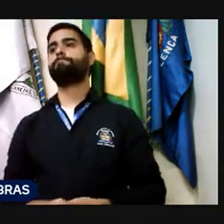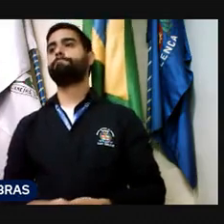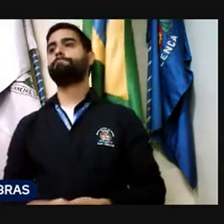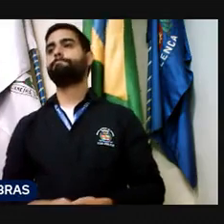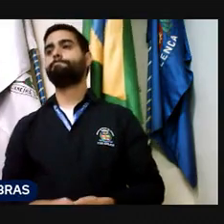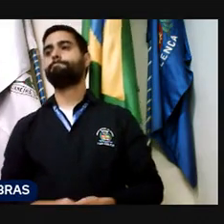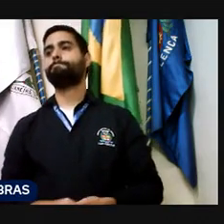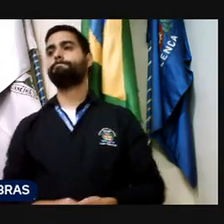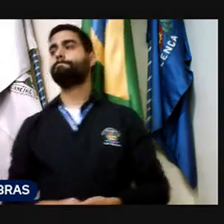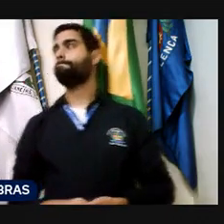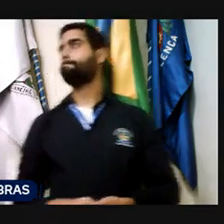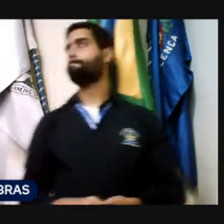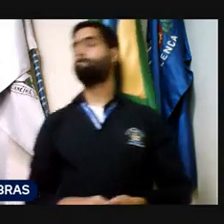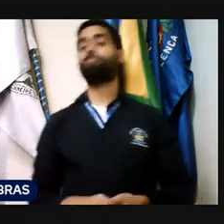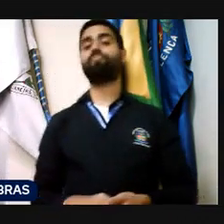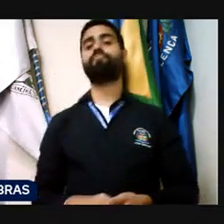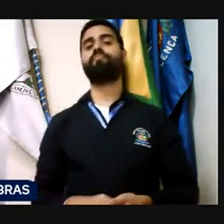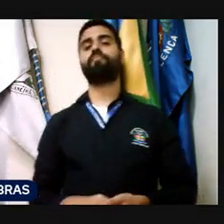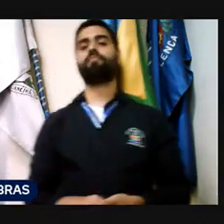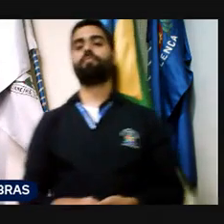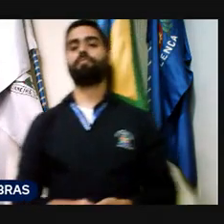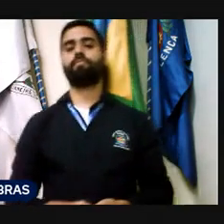Projeto de lei número 25.